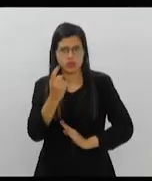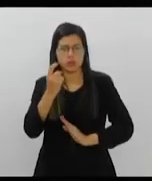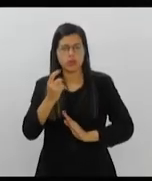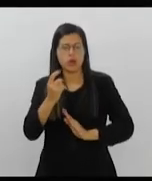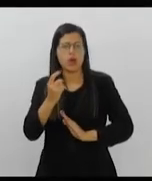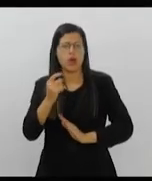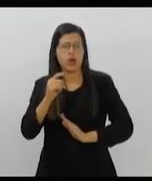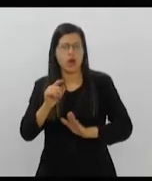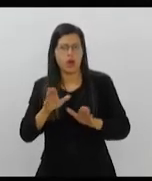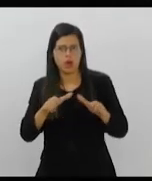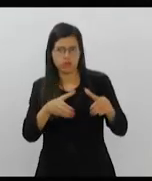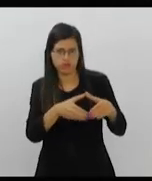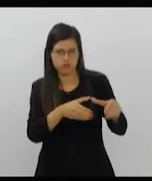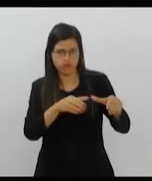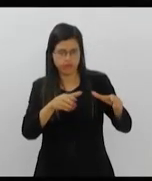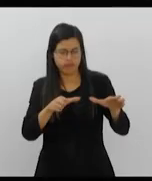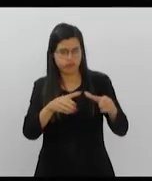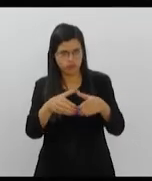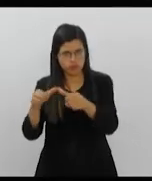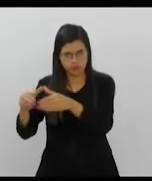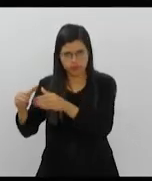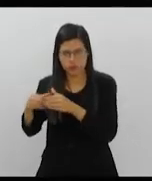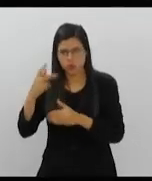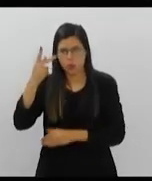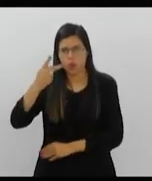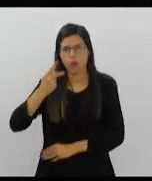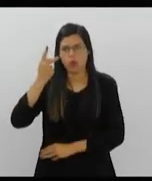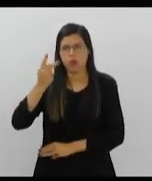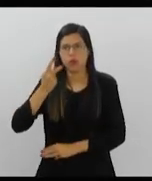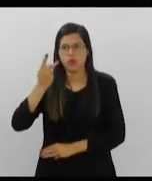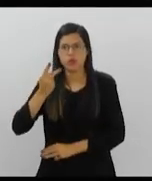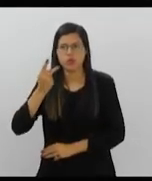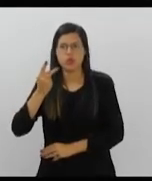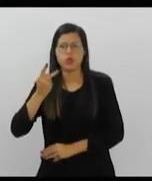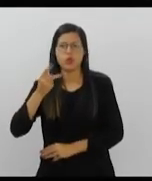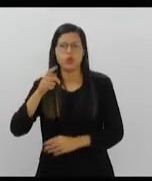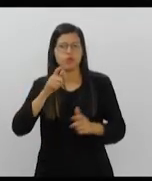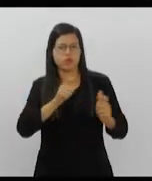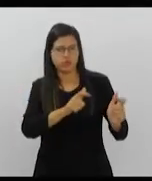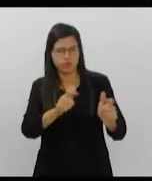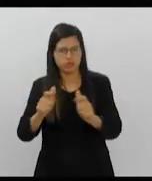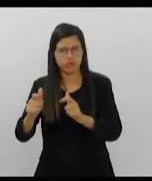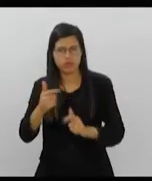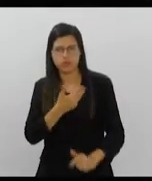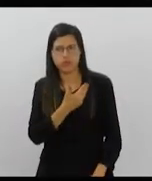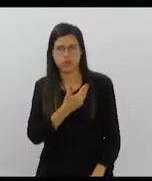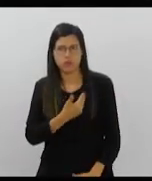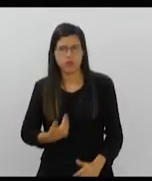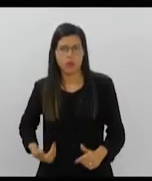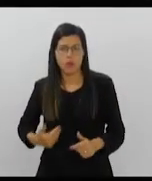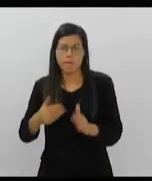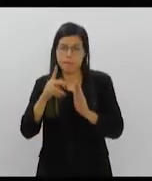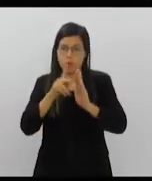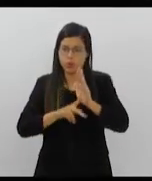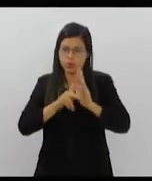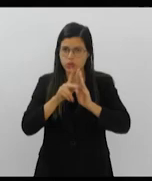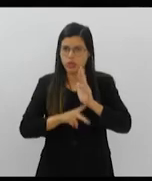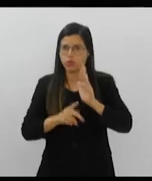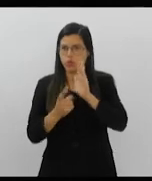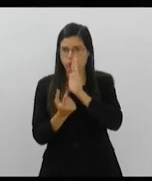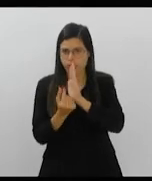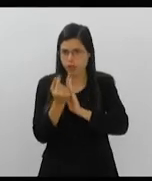bancada de parlamentares por regiões de governo ou projeto de lei orçamentada serão